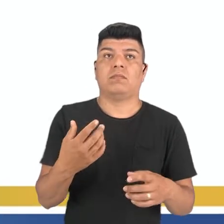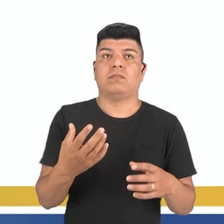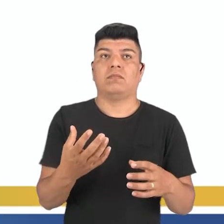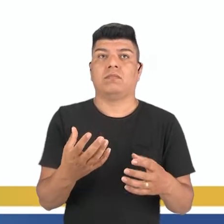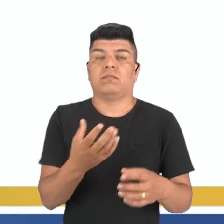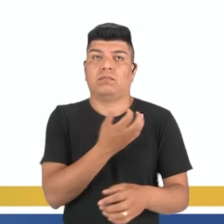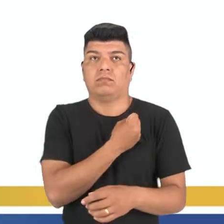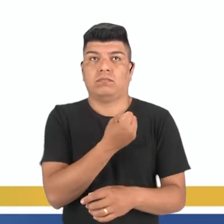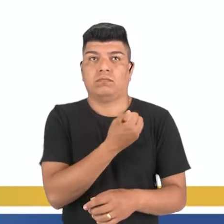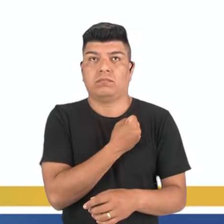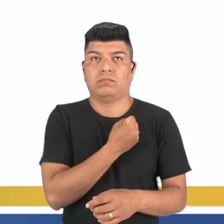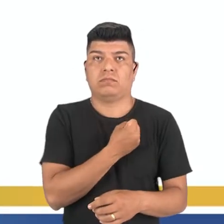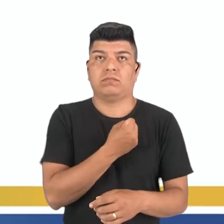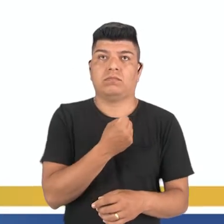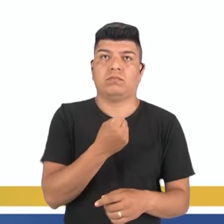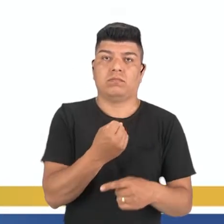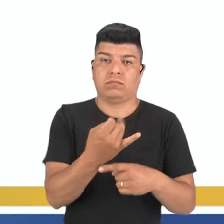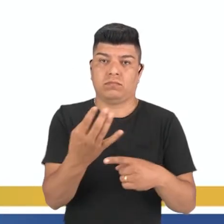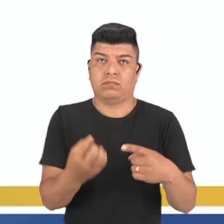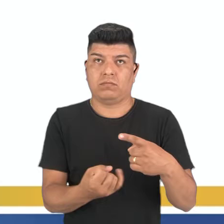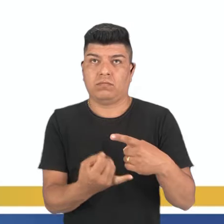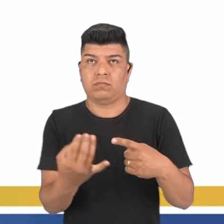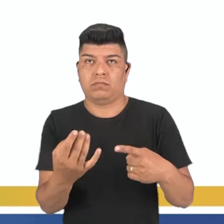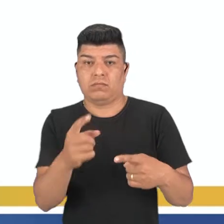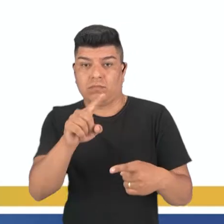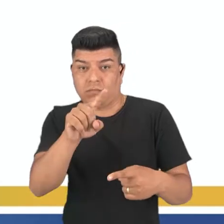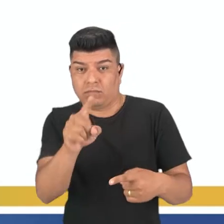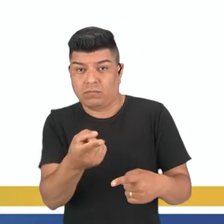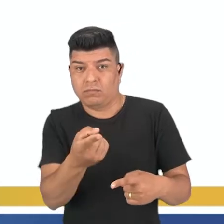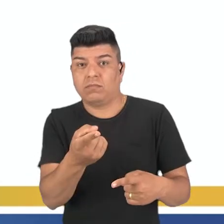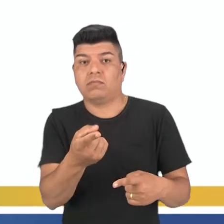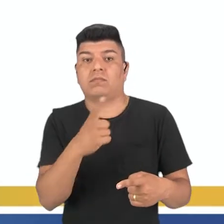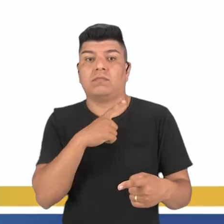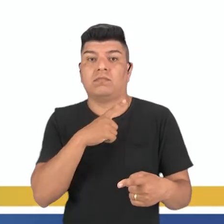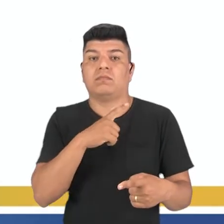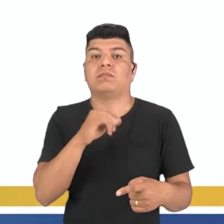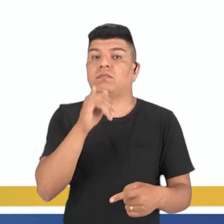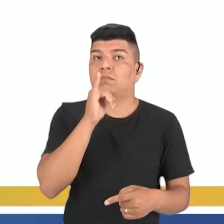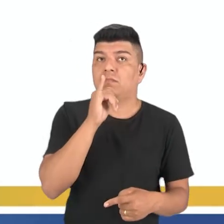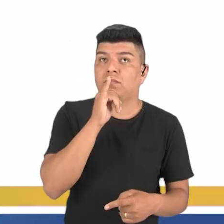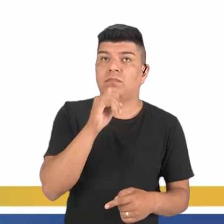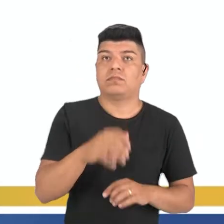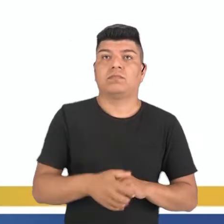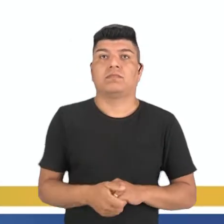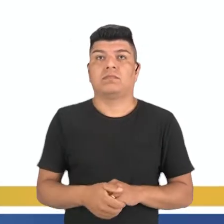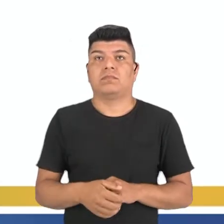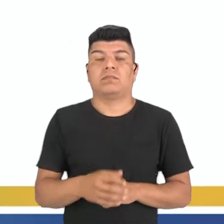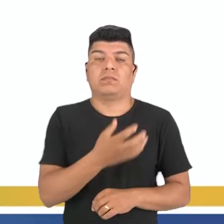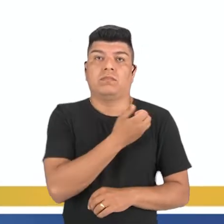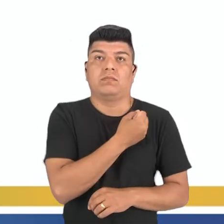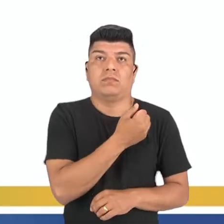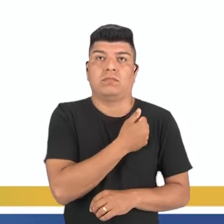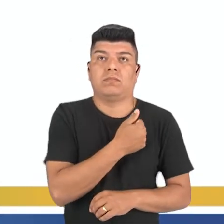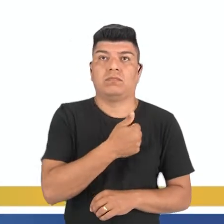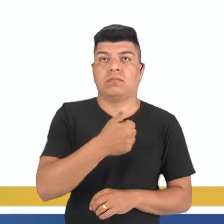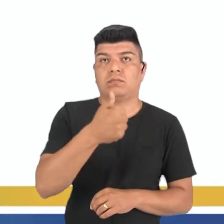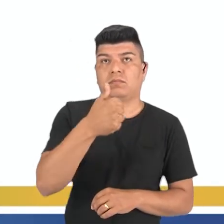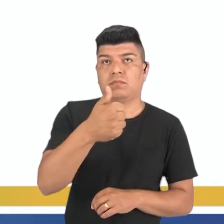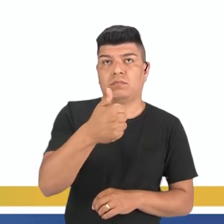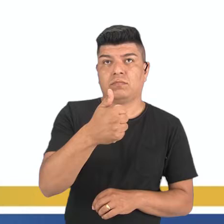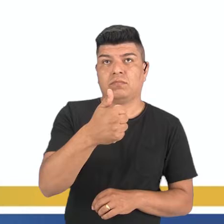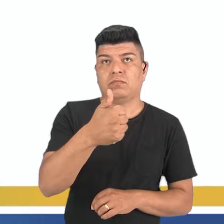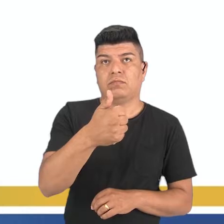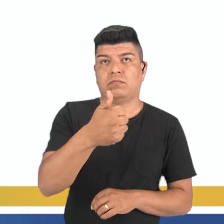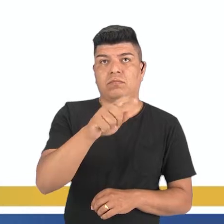inteiros expressos por vírgulas e que possuem casas decimais. Por exemplo, um número, a gente lê esse